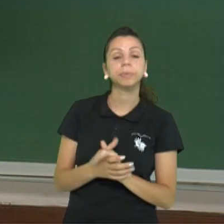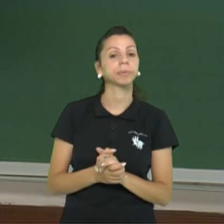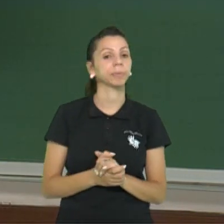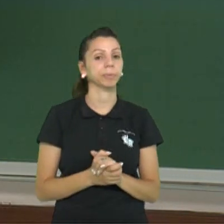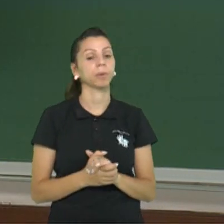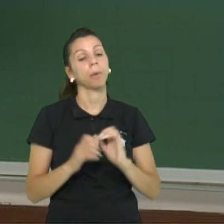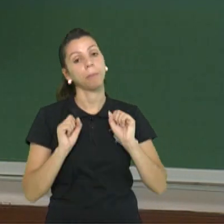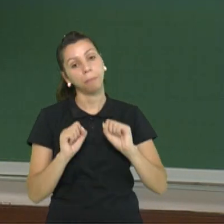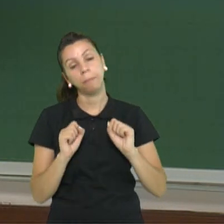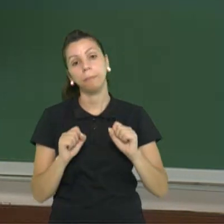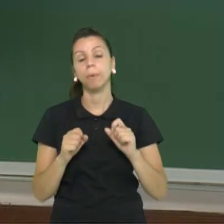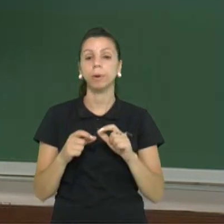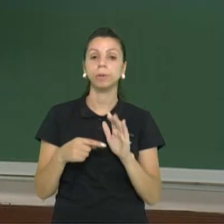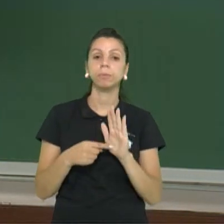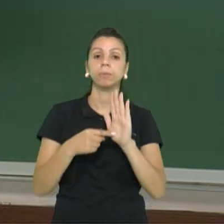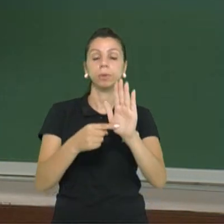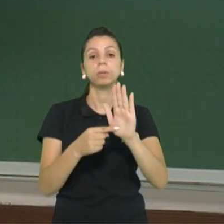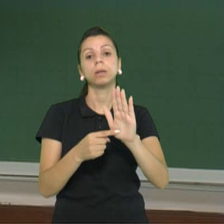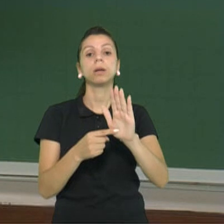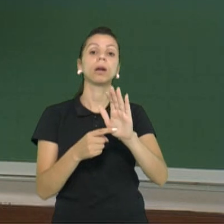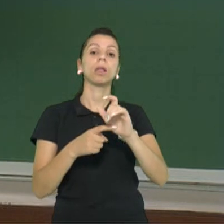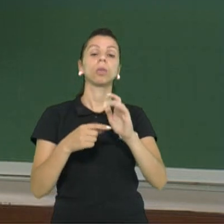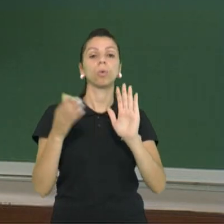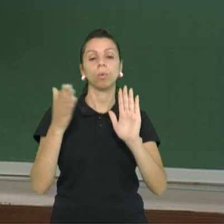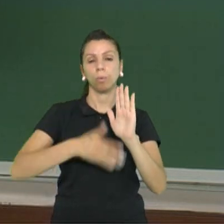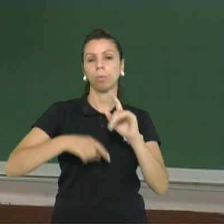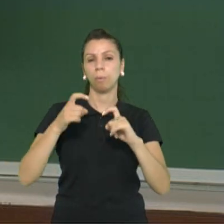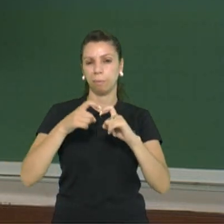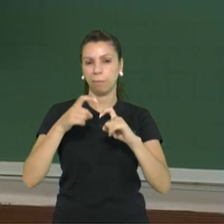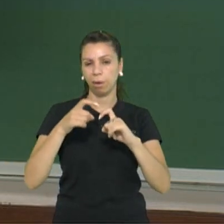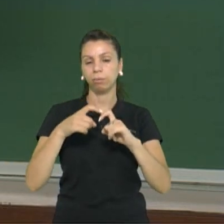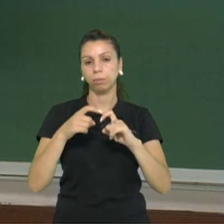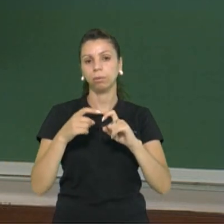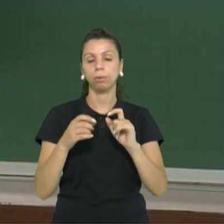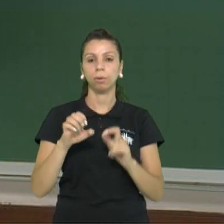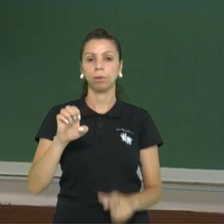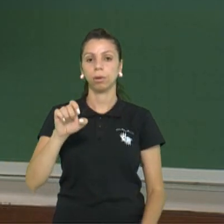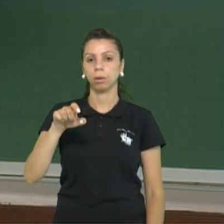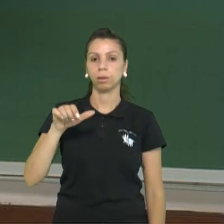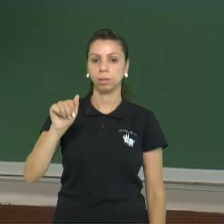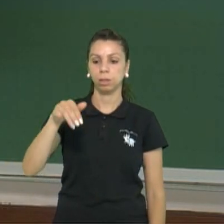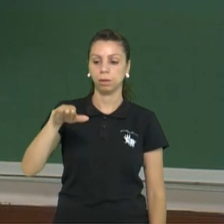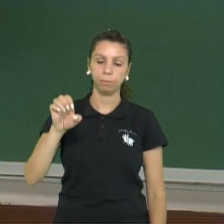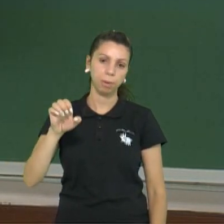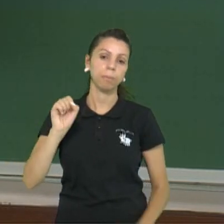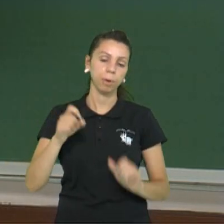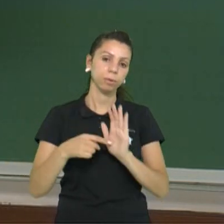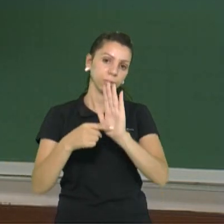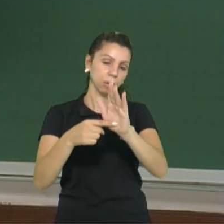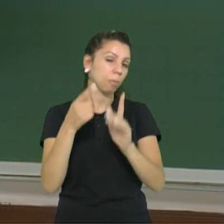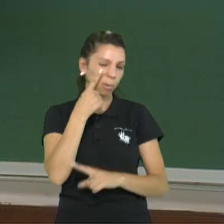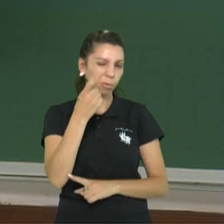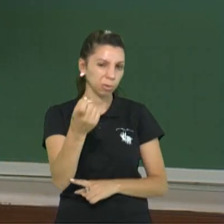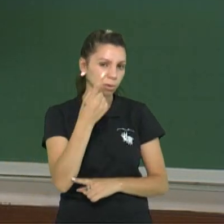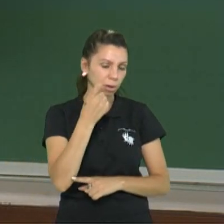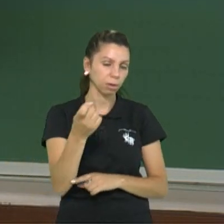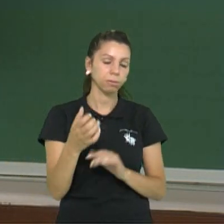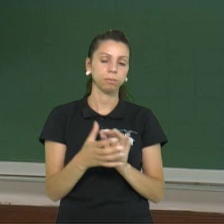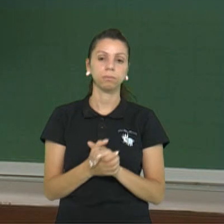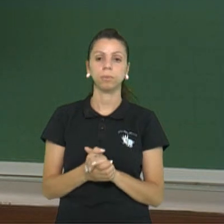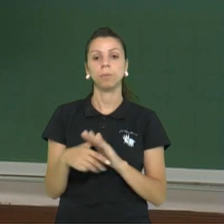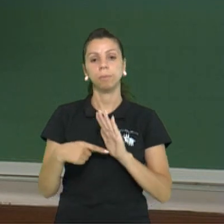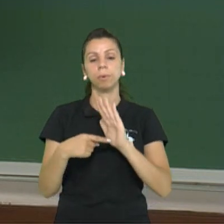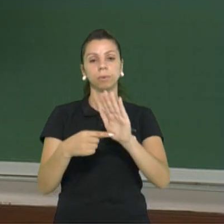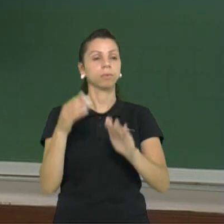pode ou não aparecer no seu exame, tá bom? Curiosidades aí. Para que eles já saberem se essa substância